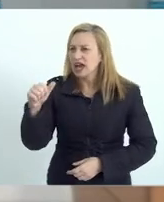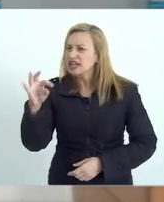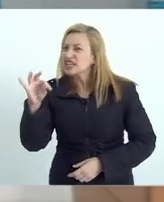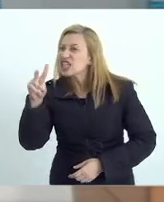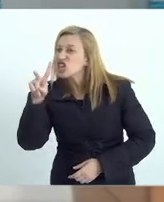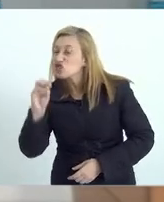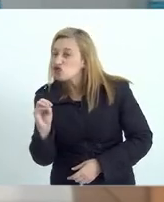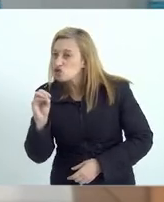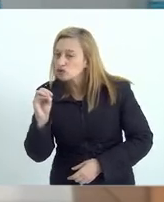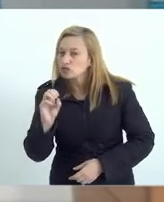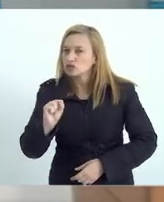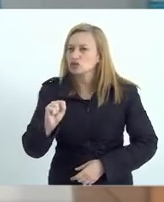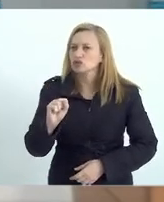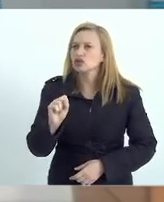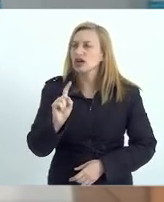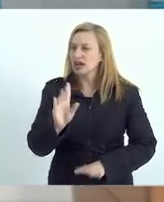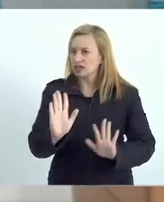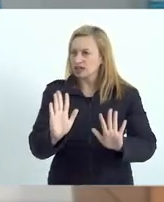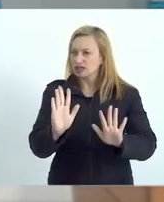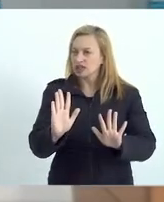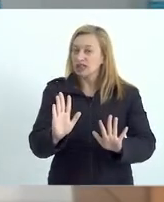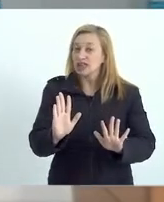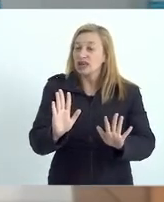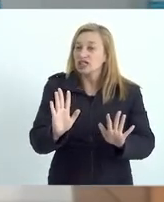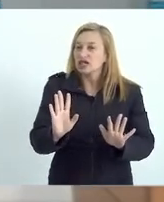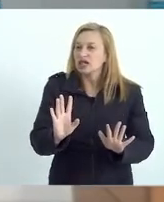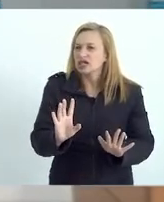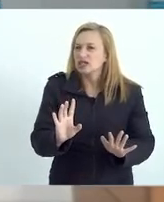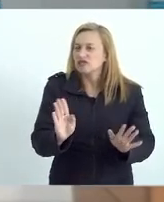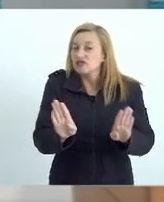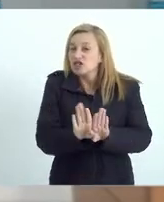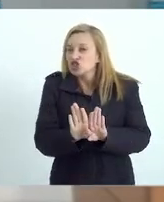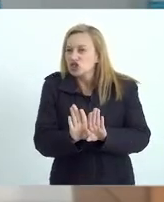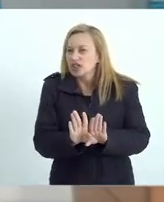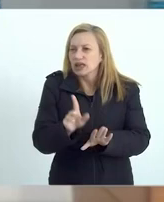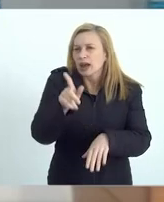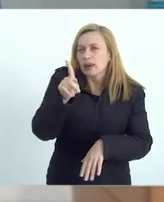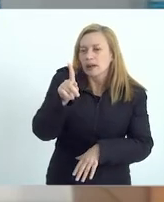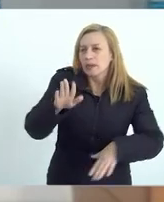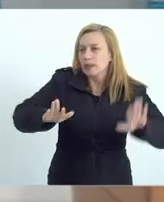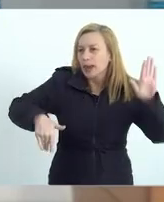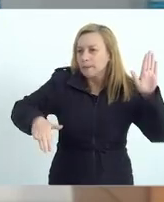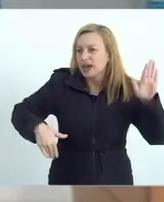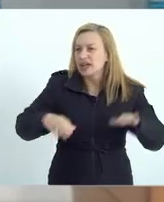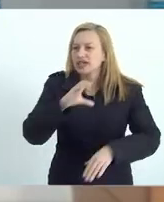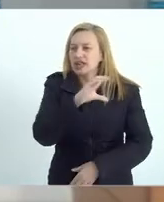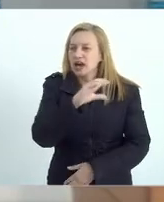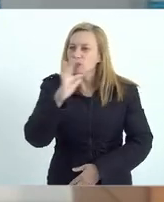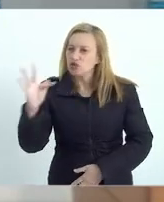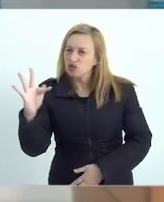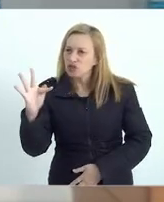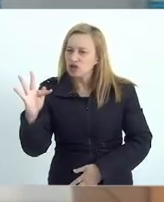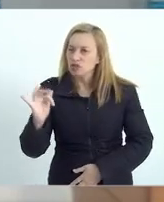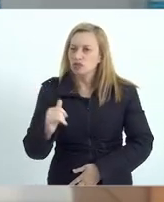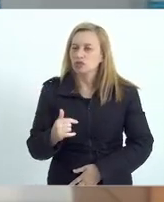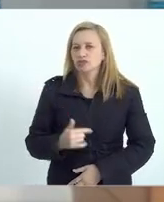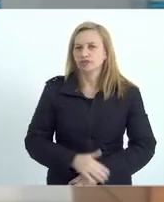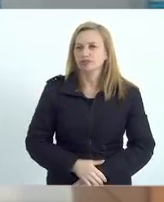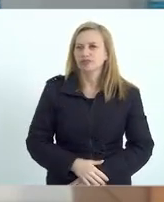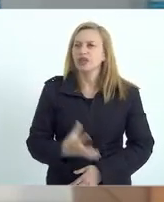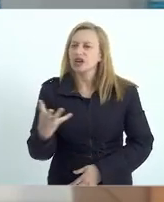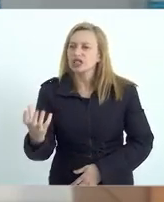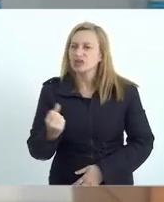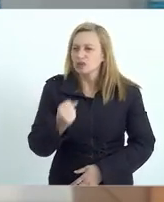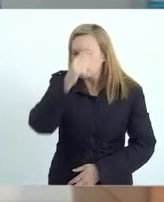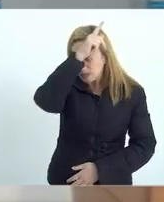e os postos inativos não Esporte desativados nas praias de Cabo Frio e se abriu o